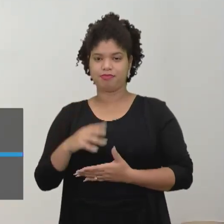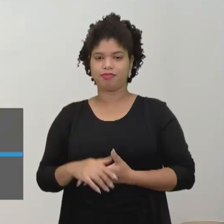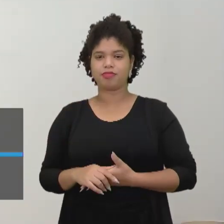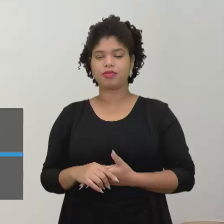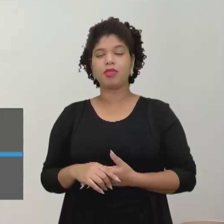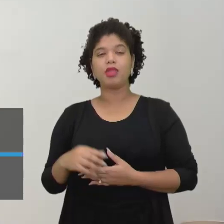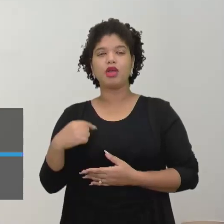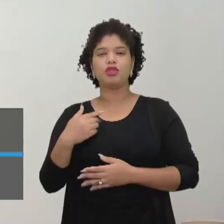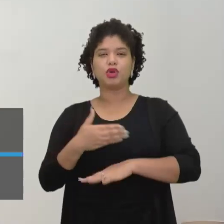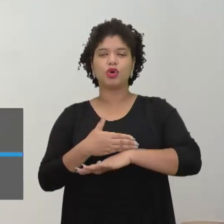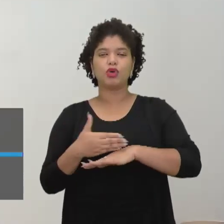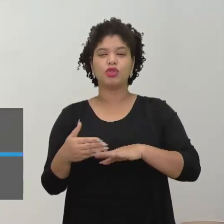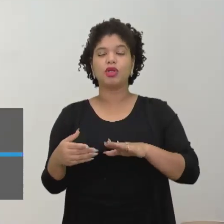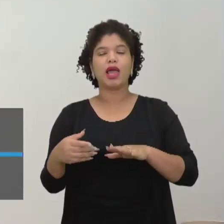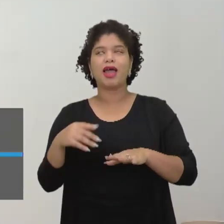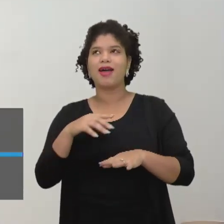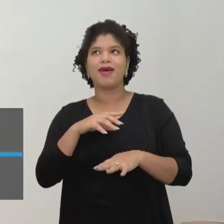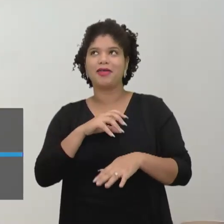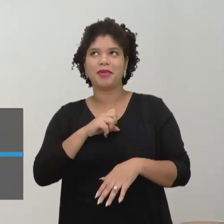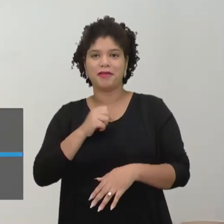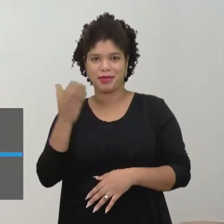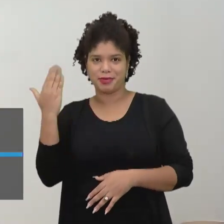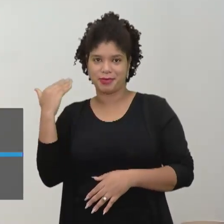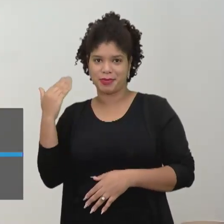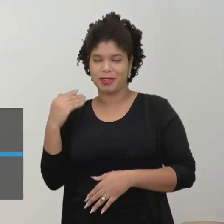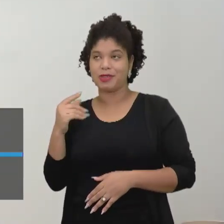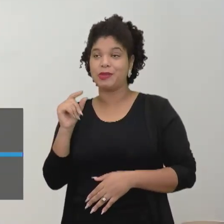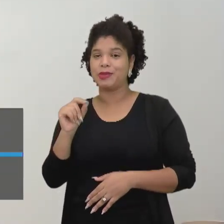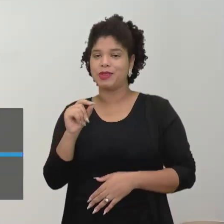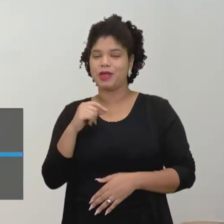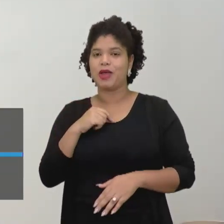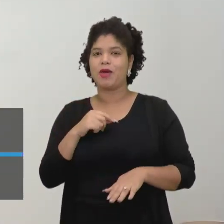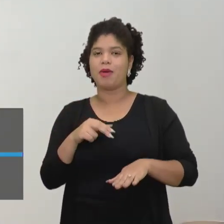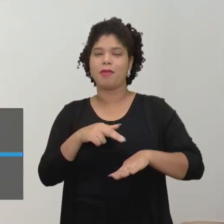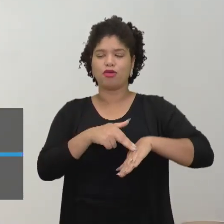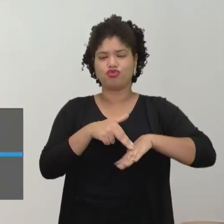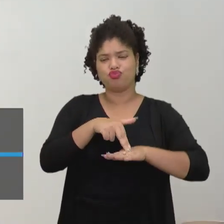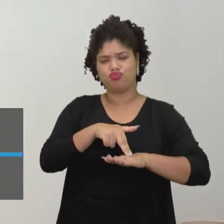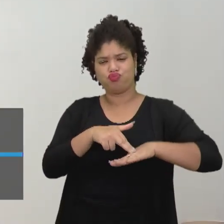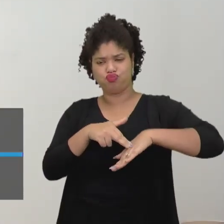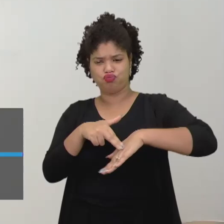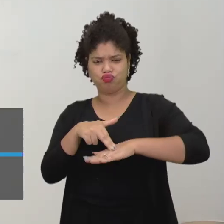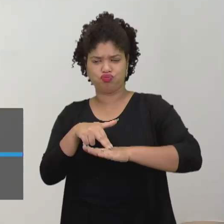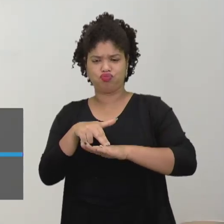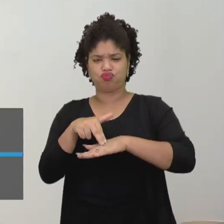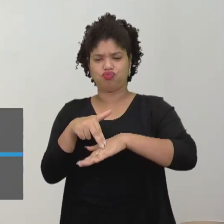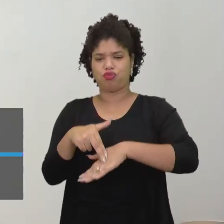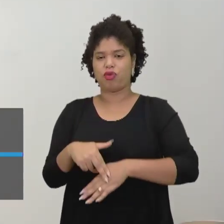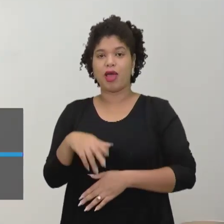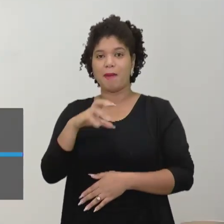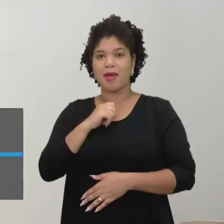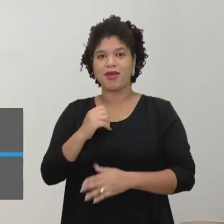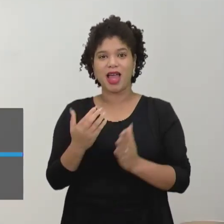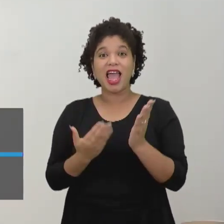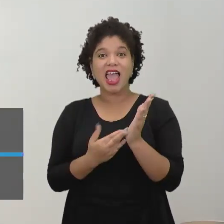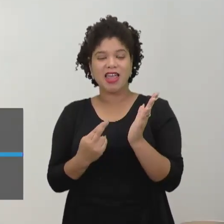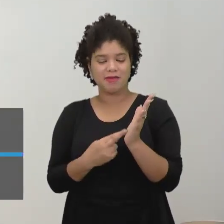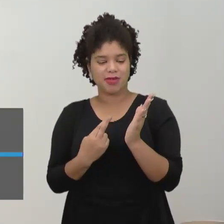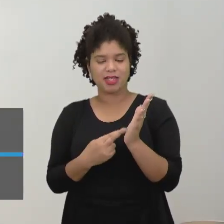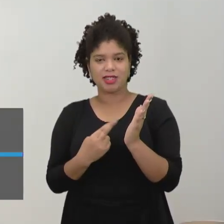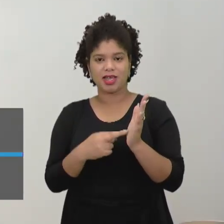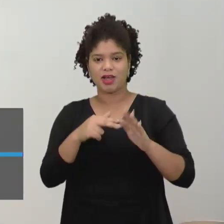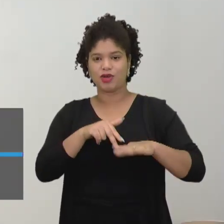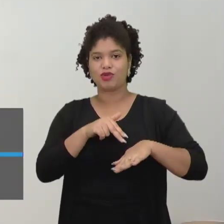gente colecionava revistas de surf, etc. Sim. Eu era garoto ainda e eu me lembro de algo que me chamou muito a atenção numa revista, de